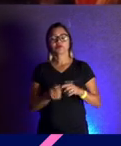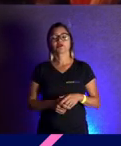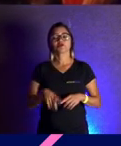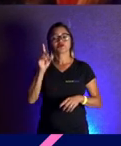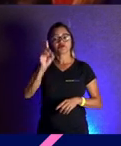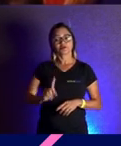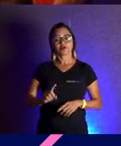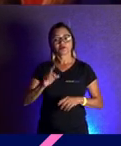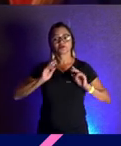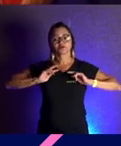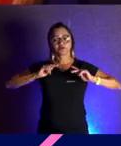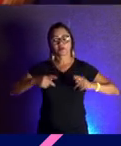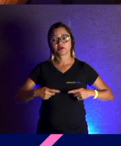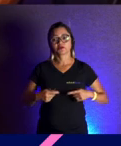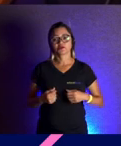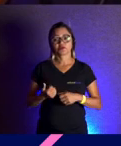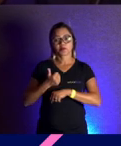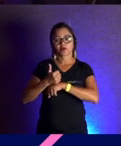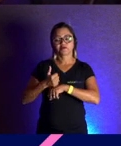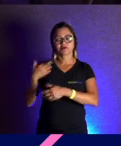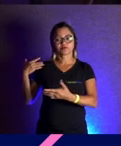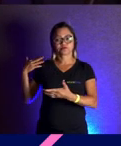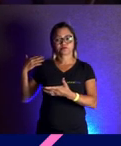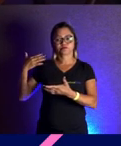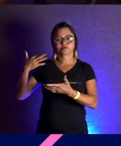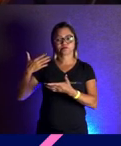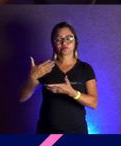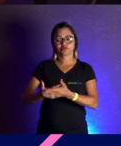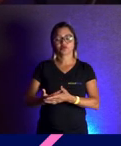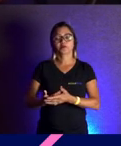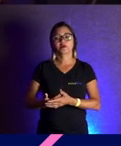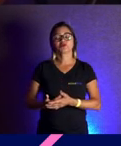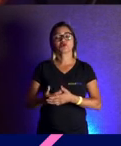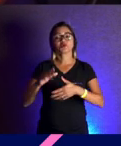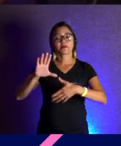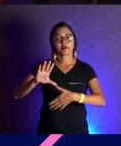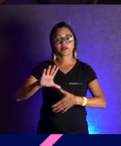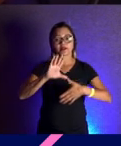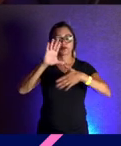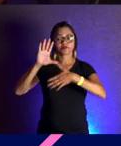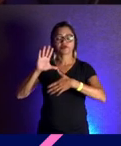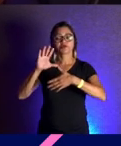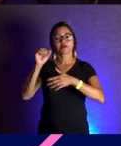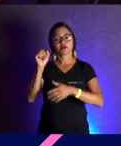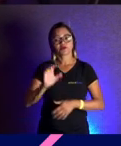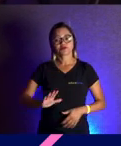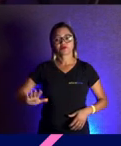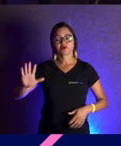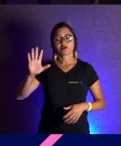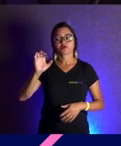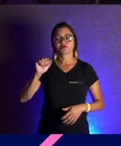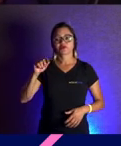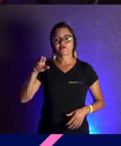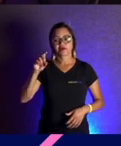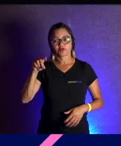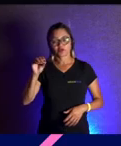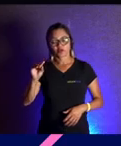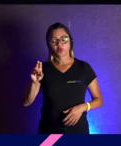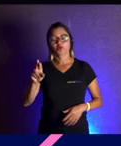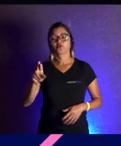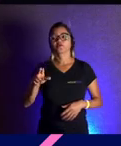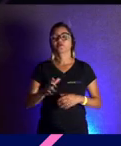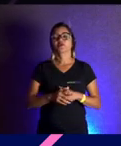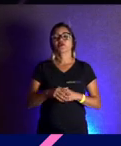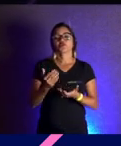humanos. É uma carreira longa que começou assim, começou na América Latina, em El Salvador, no início dos anos 90.